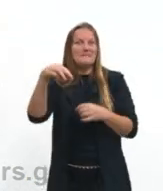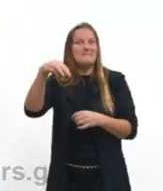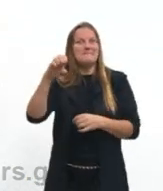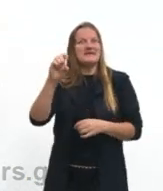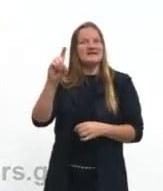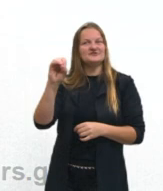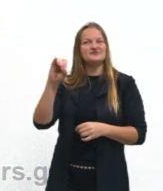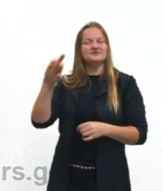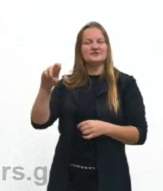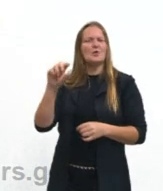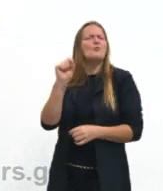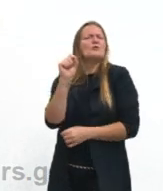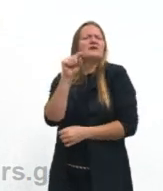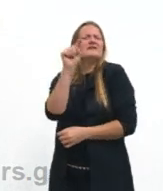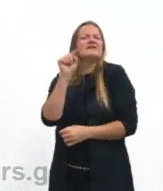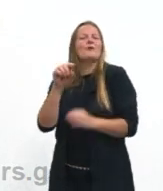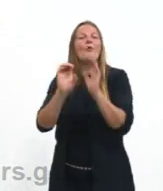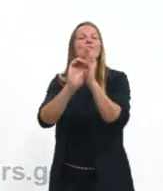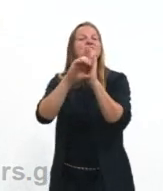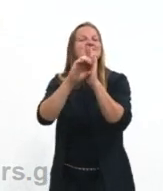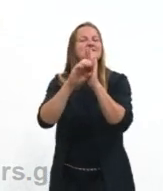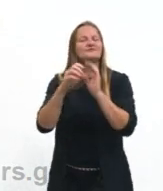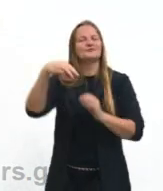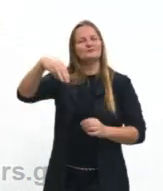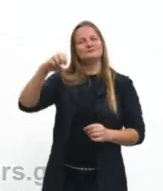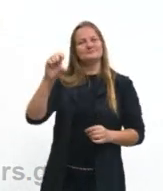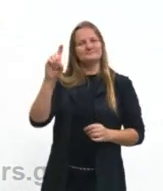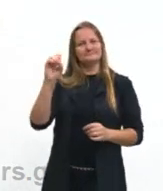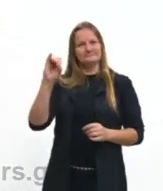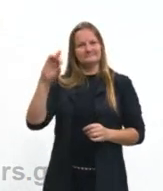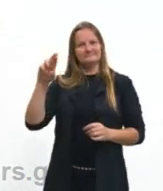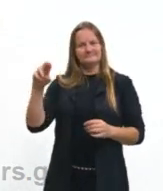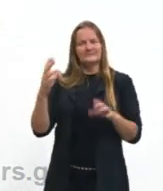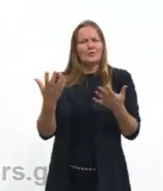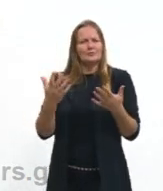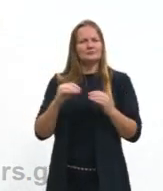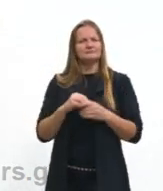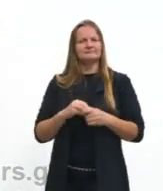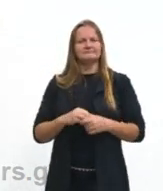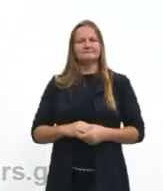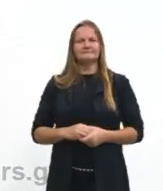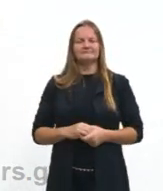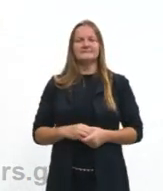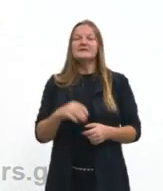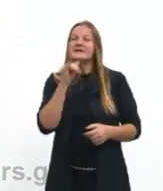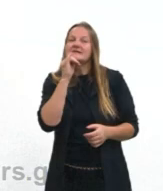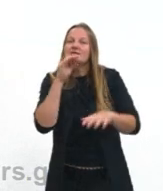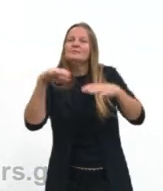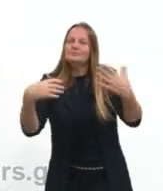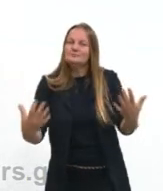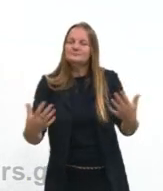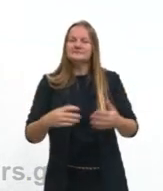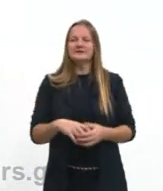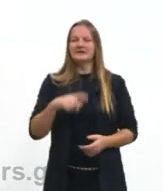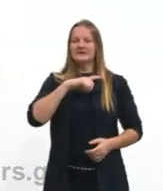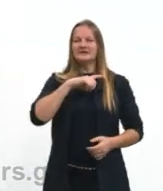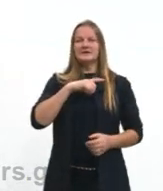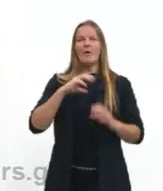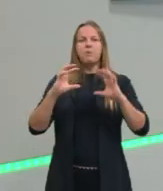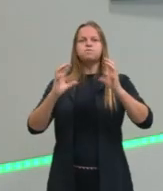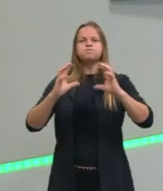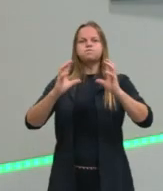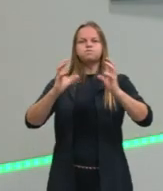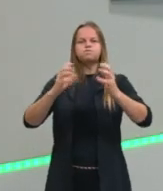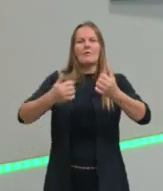é o que é medir né vai ser a descrição de um determinado corpo por exemplo eu tenho aqui uma